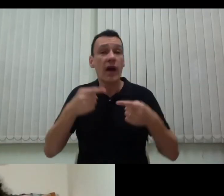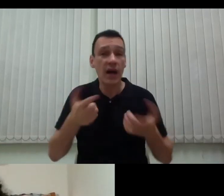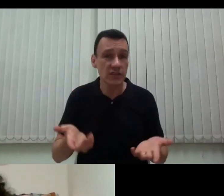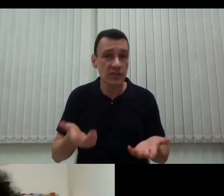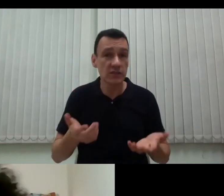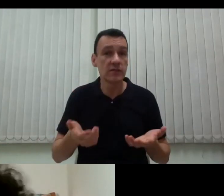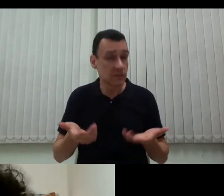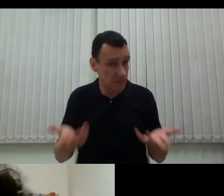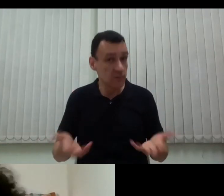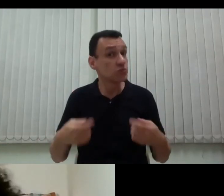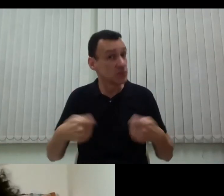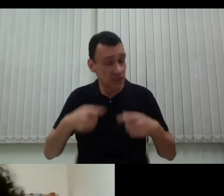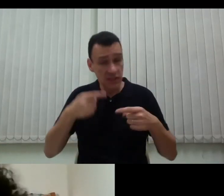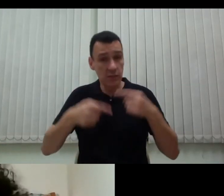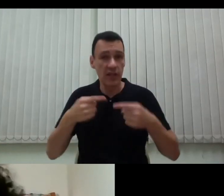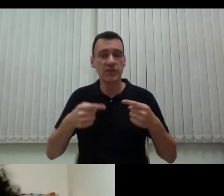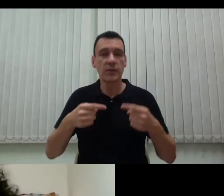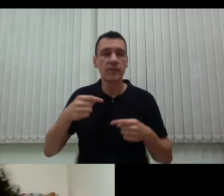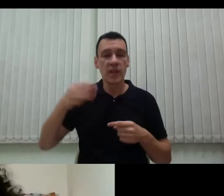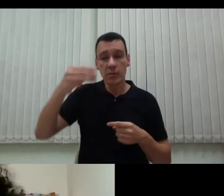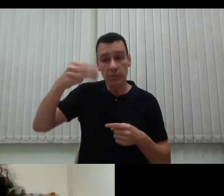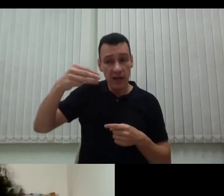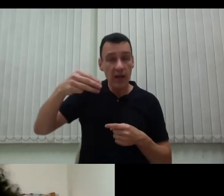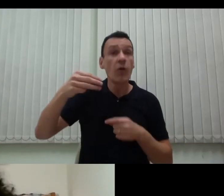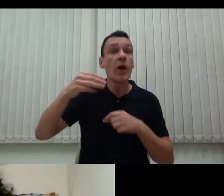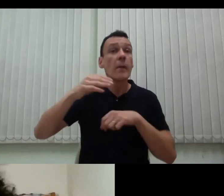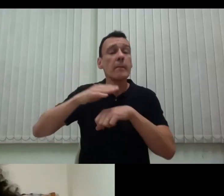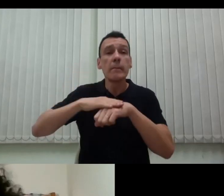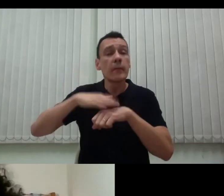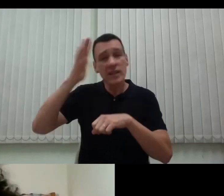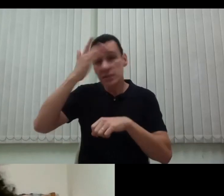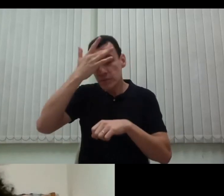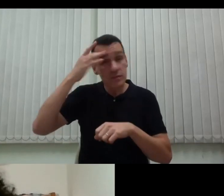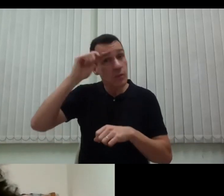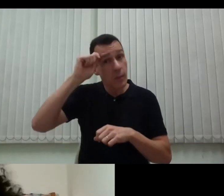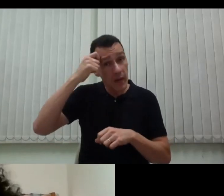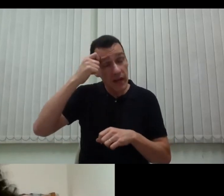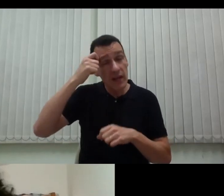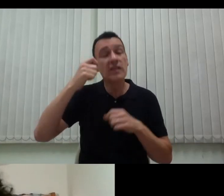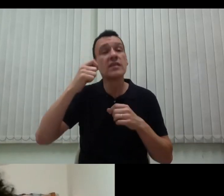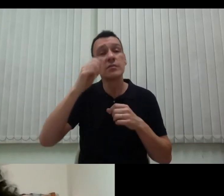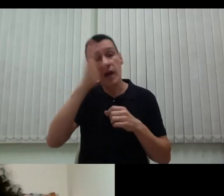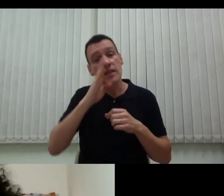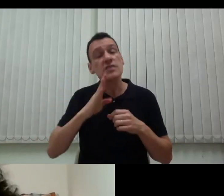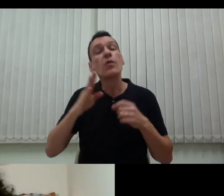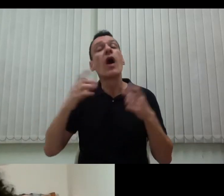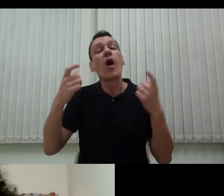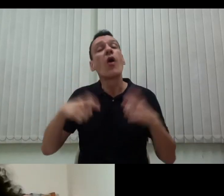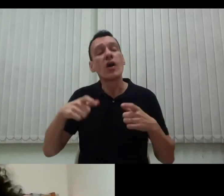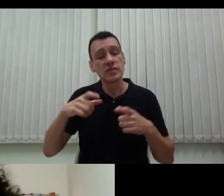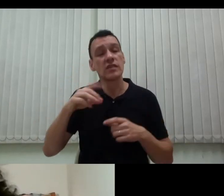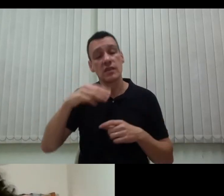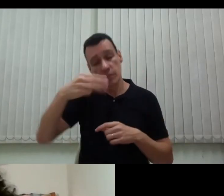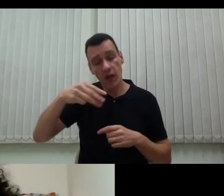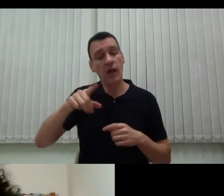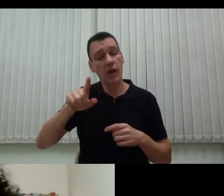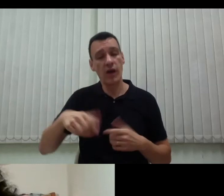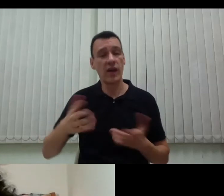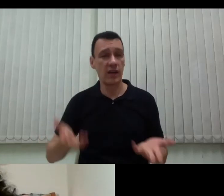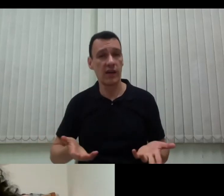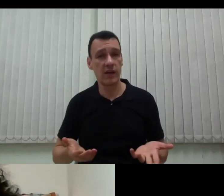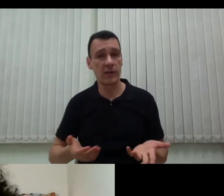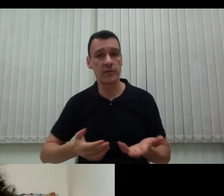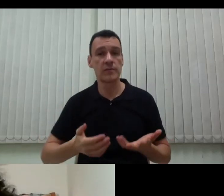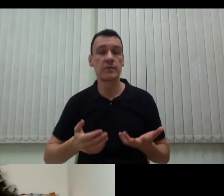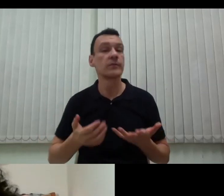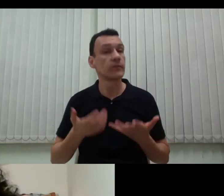estado mais preto do Brasil. É o estado mais preto do Brasil. E daí a importância de a